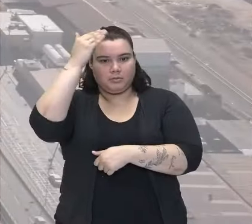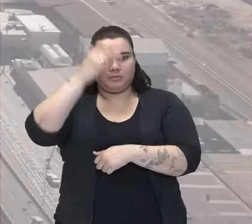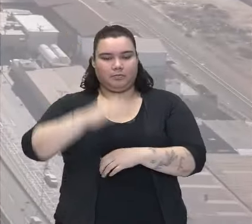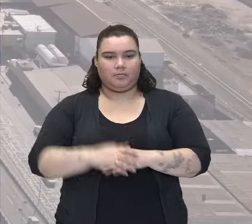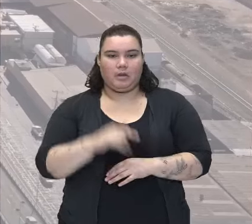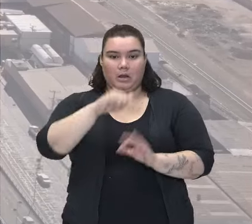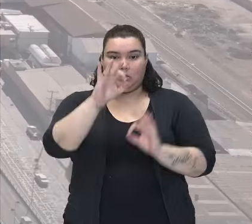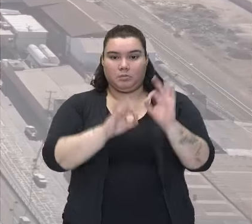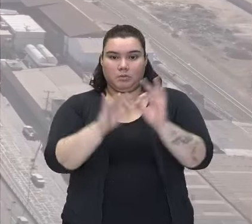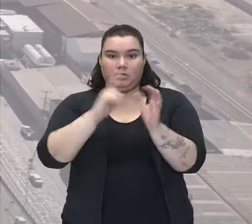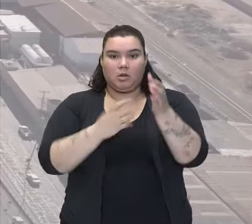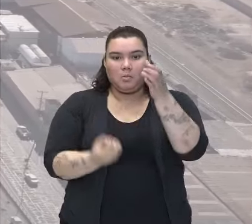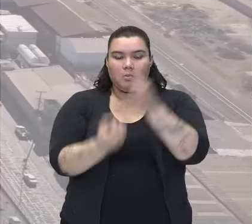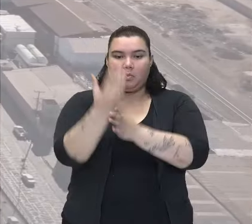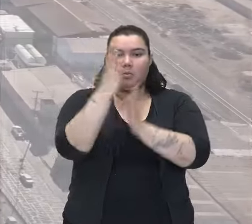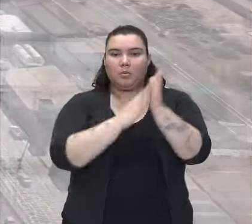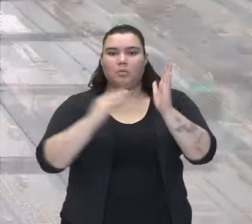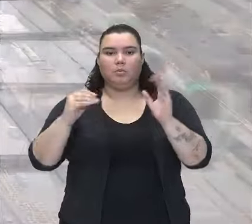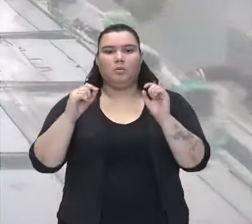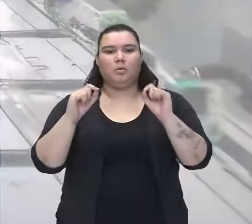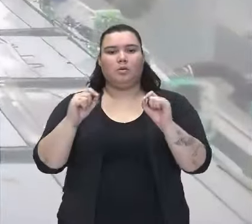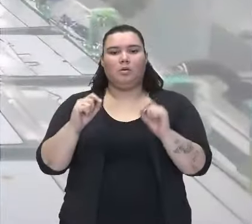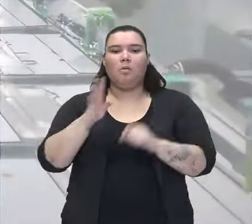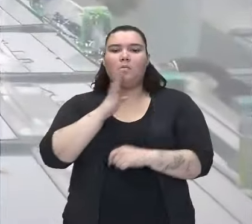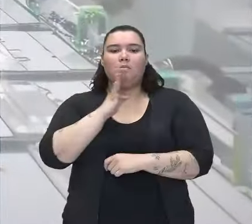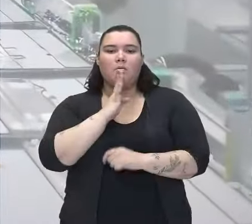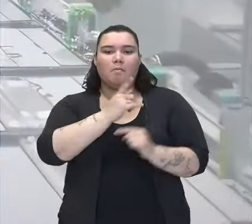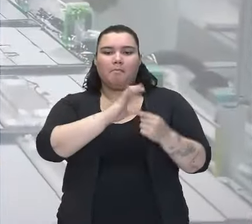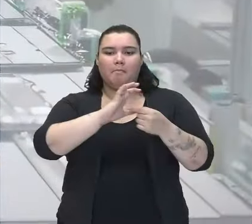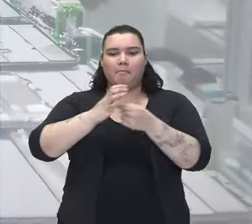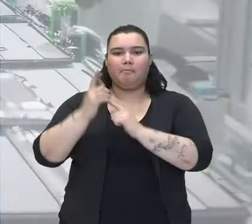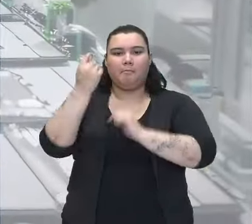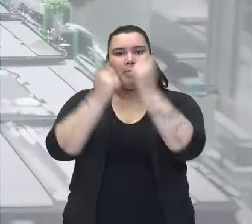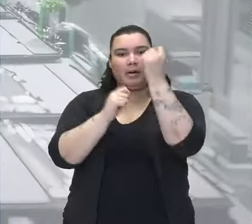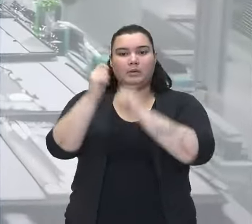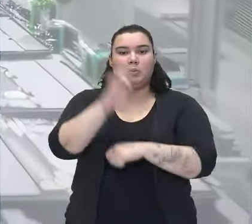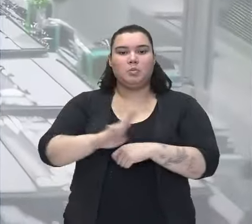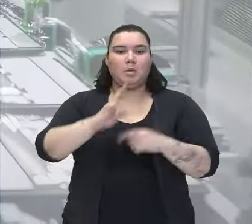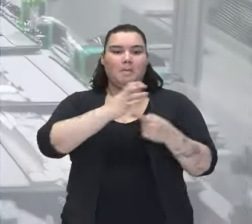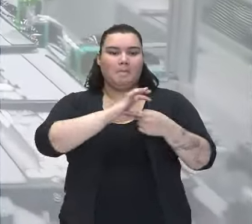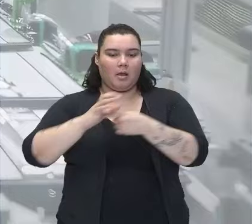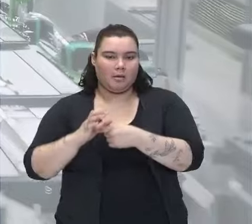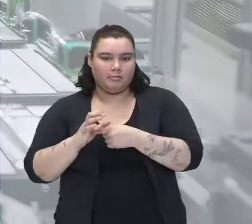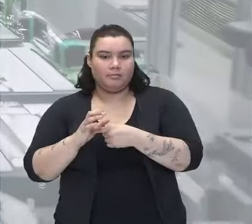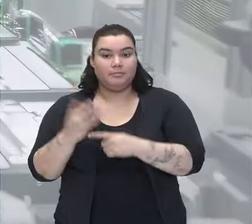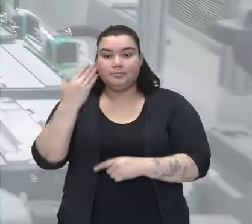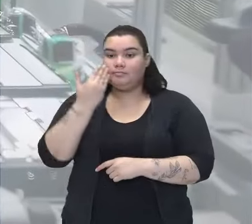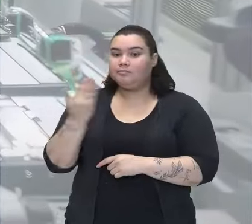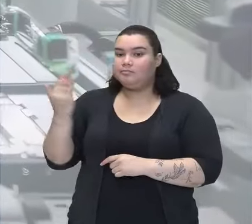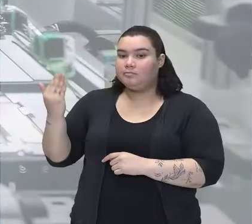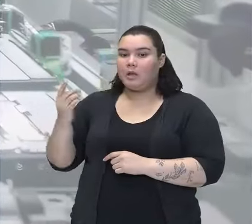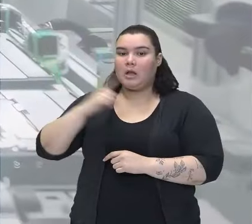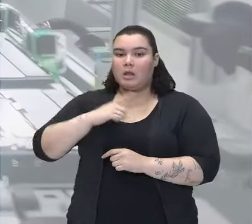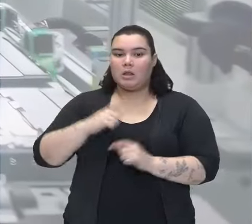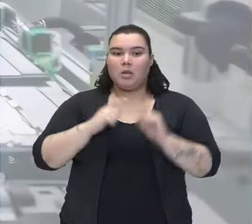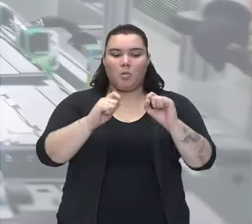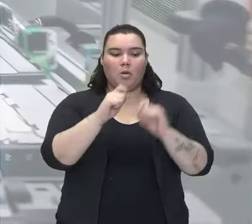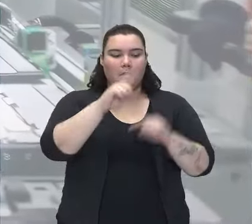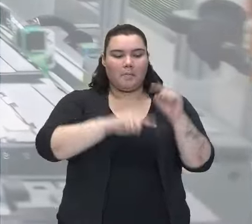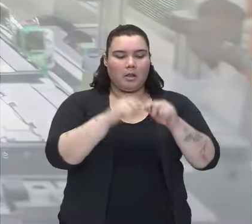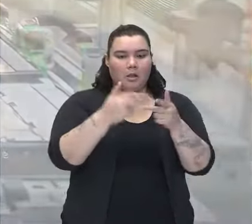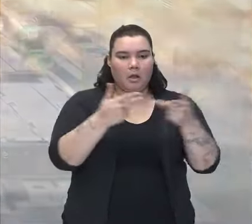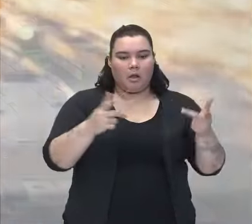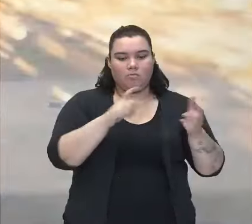origem a um modelo de unidade fabril conhecido como indústria maquiladora. Essas indústrias recebem peças fabricadas nos